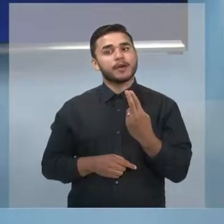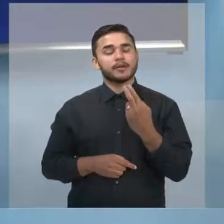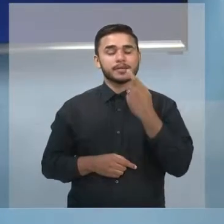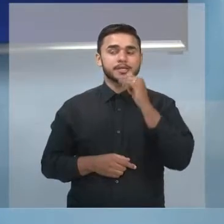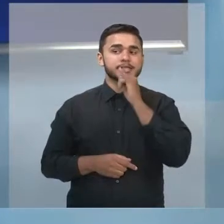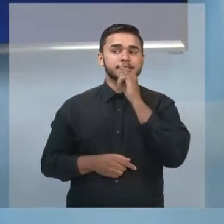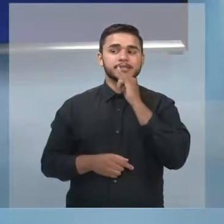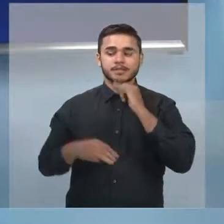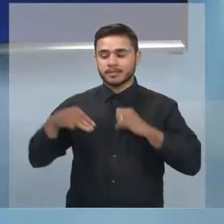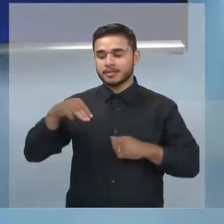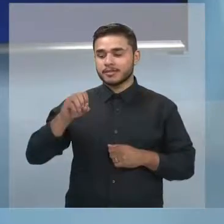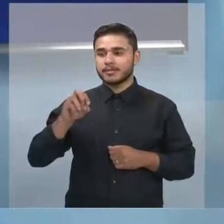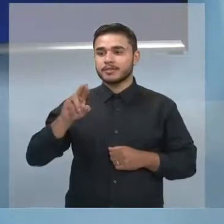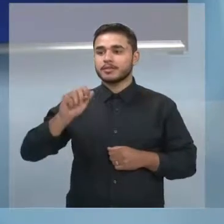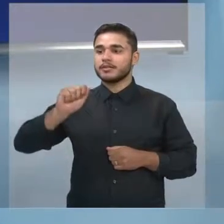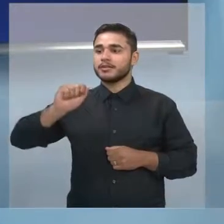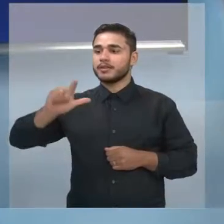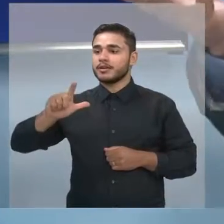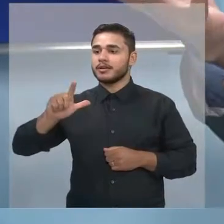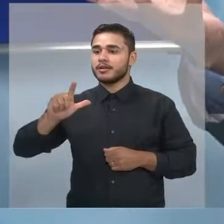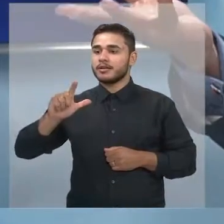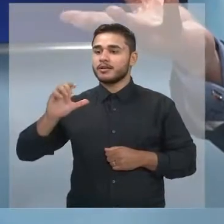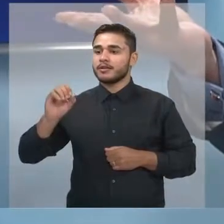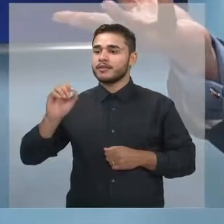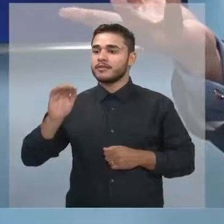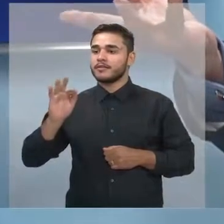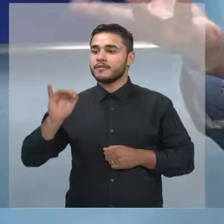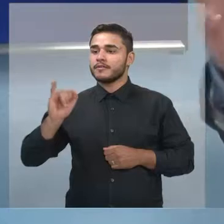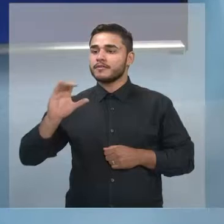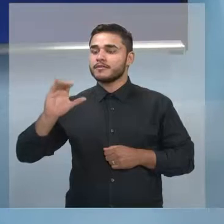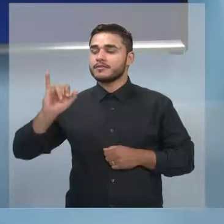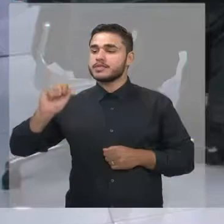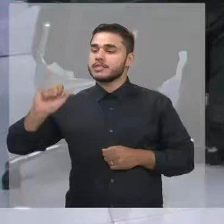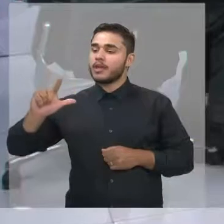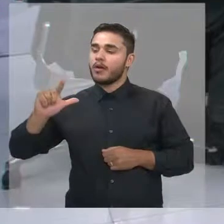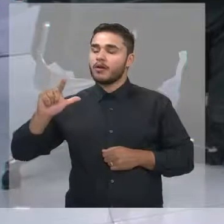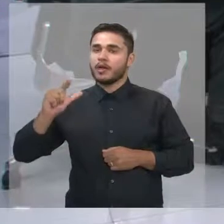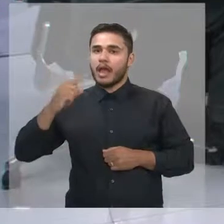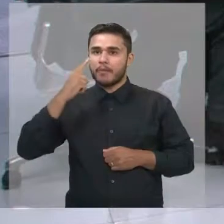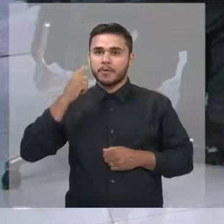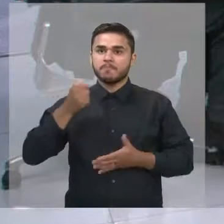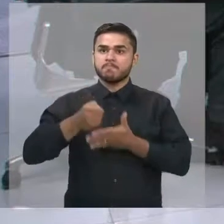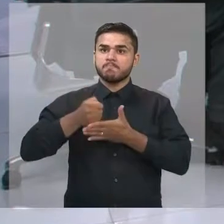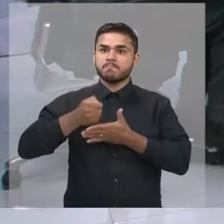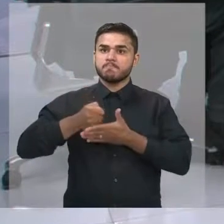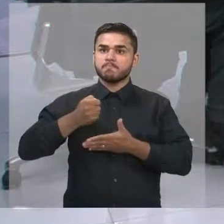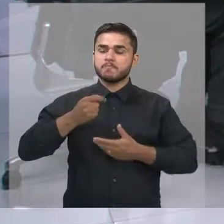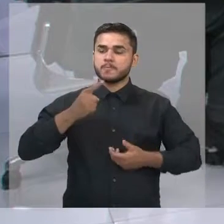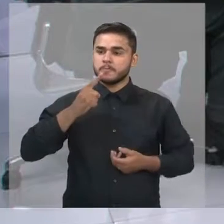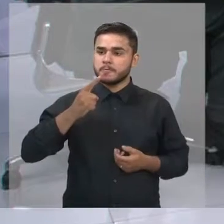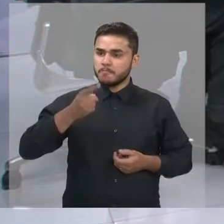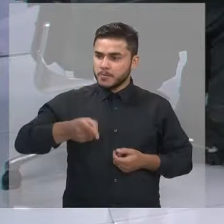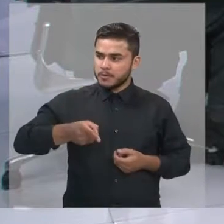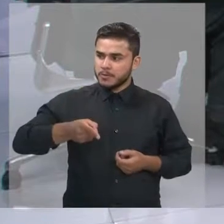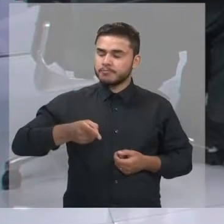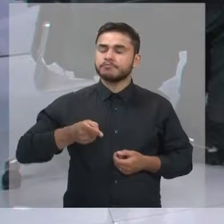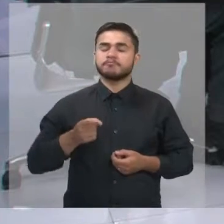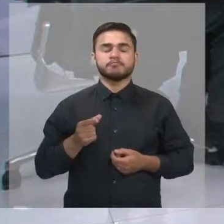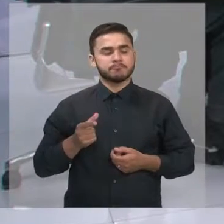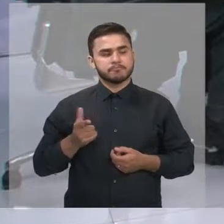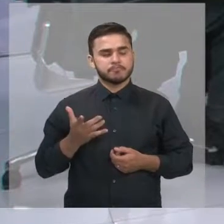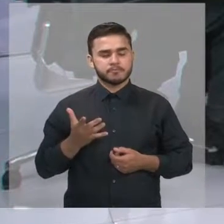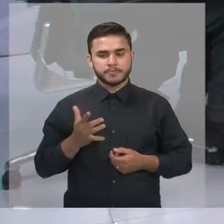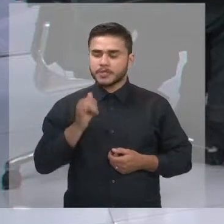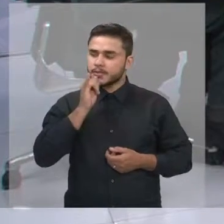outra moral que o professor Rui ajudou e chamou de moral oficial. Eu vou colocar esse termo para os senhores. Eu vou me referir aqui.